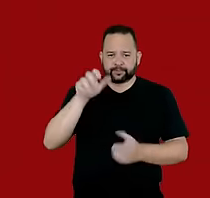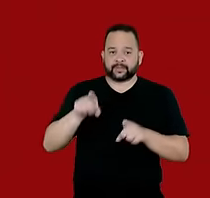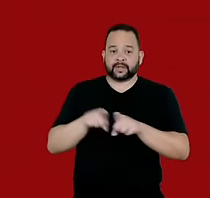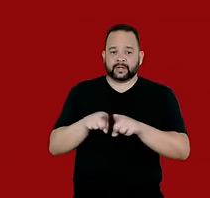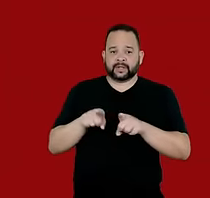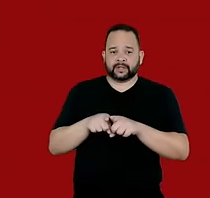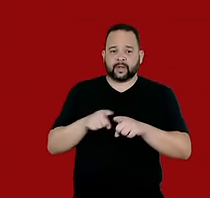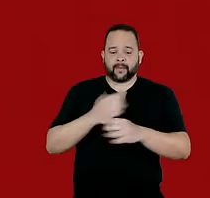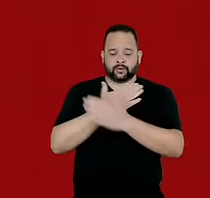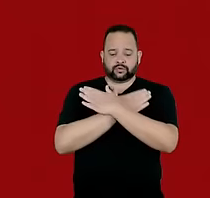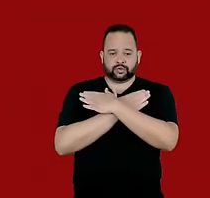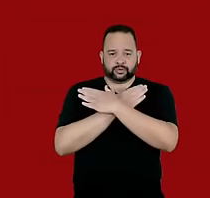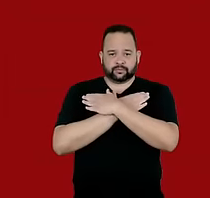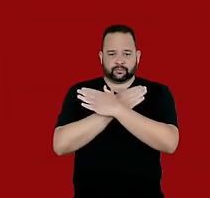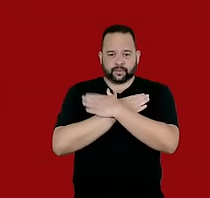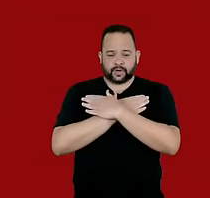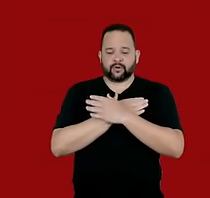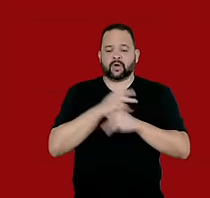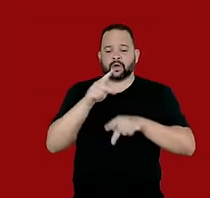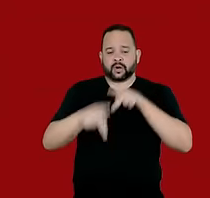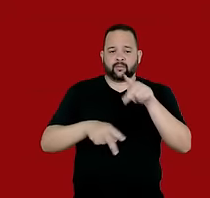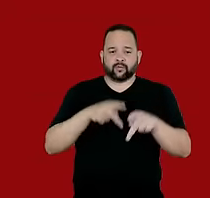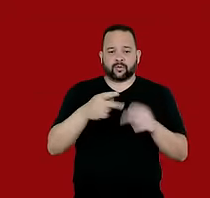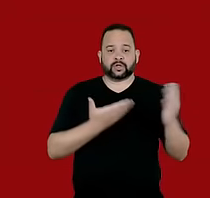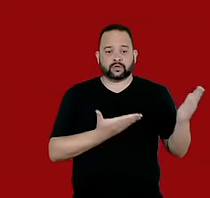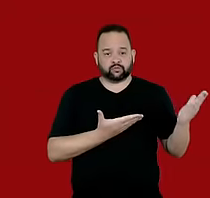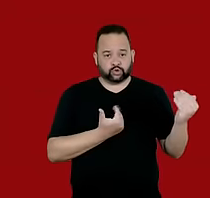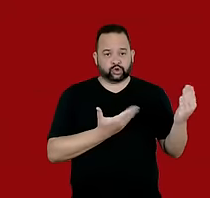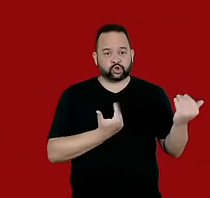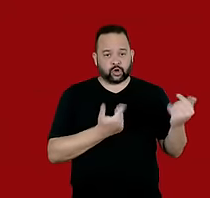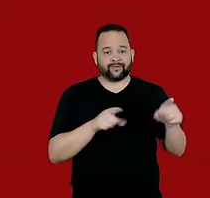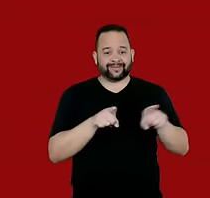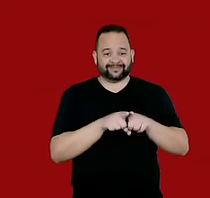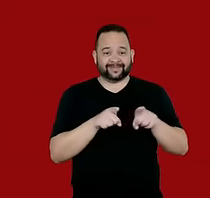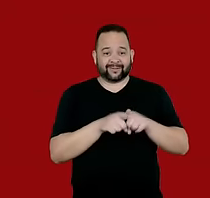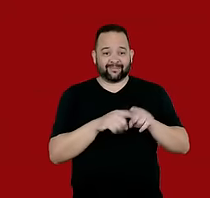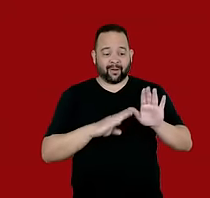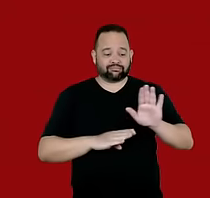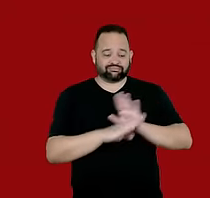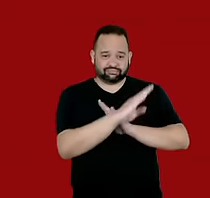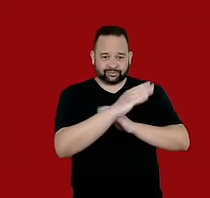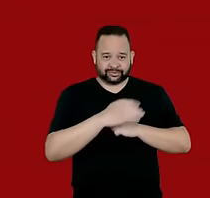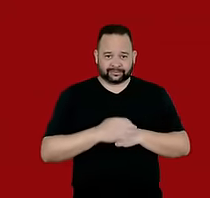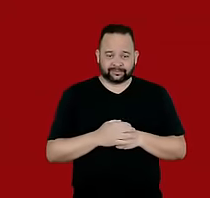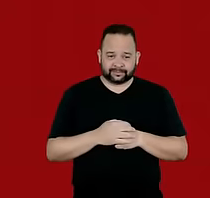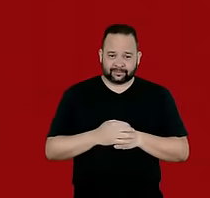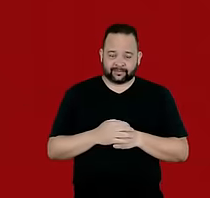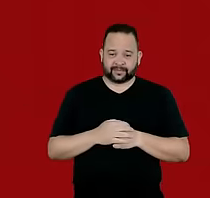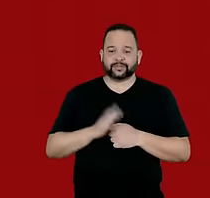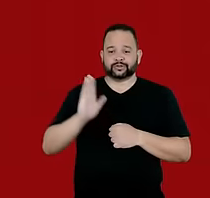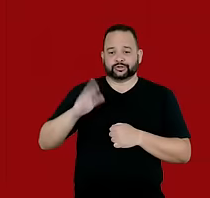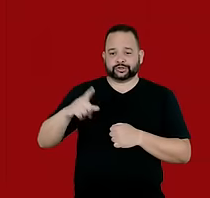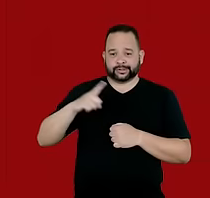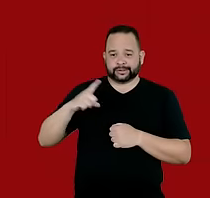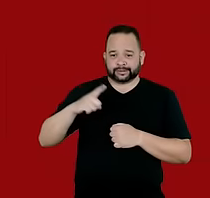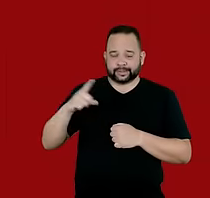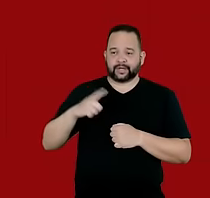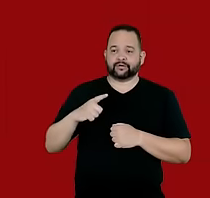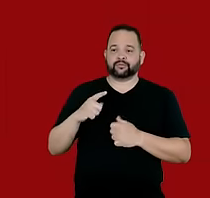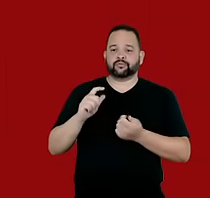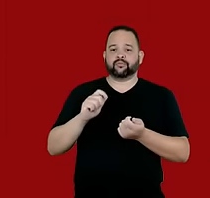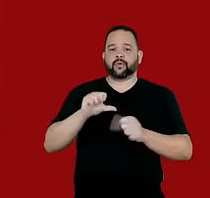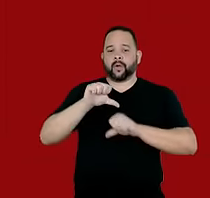né então a China passa por uma fase talvez demograficamente falando que ela já tem um um impulso de desaceleração além